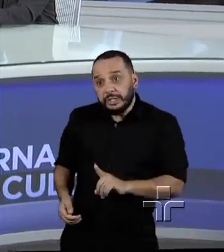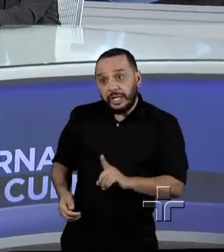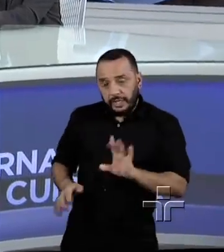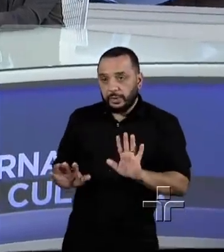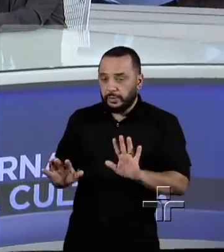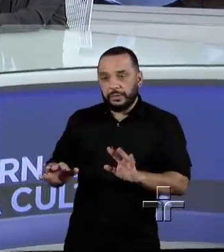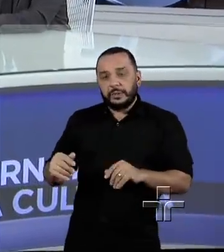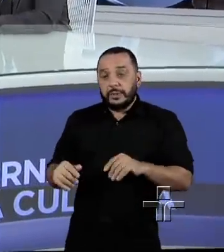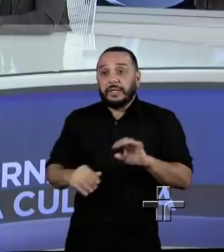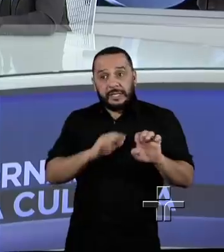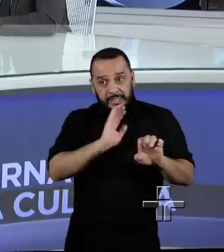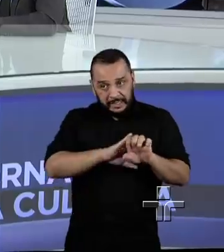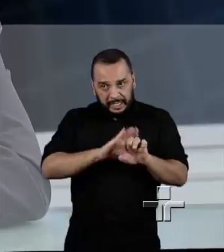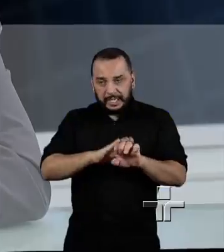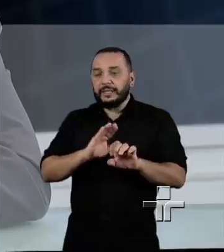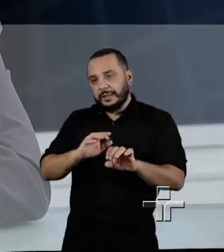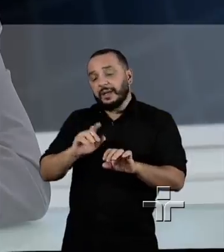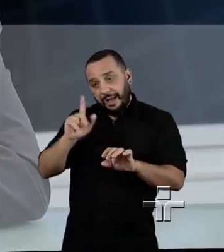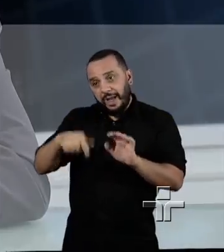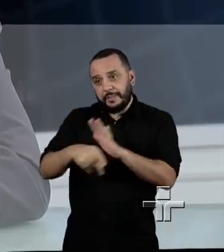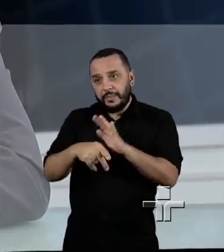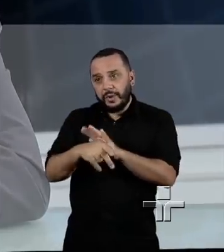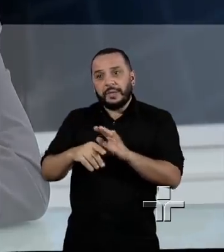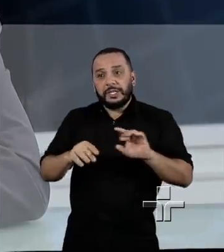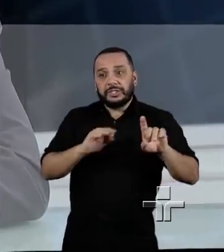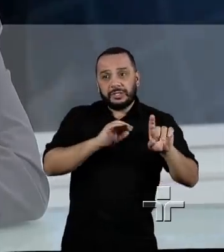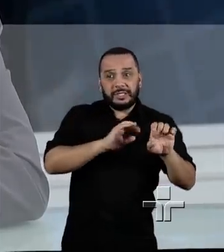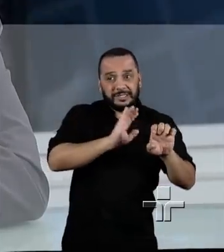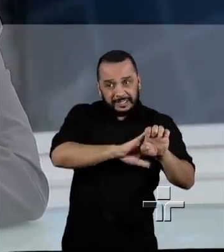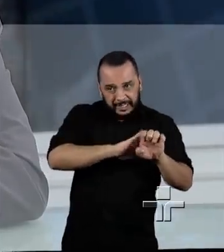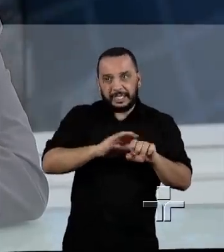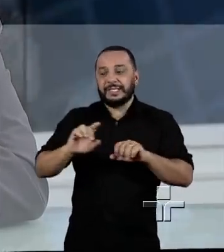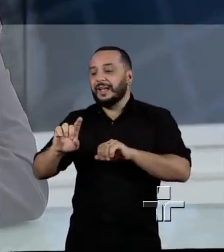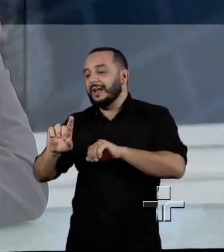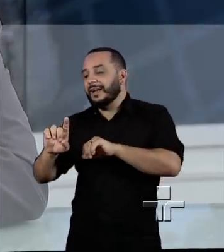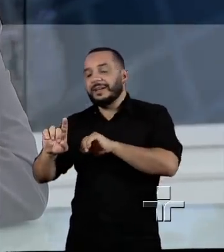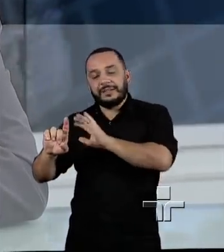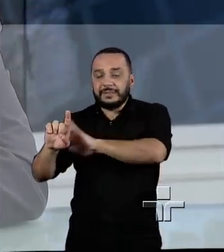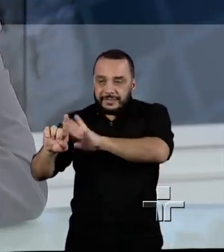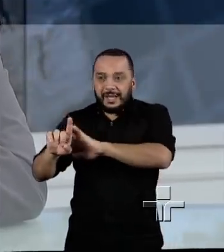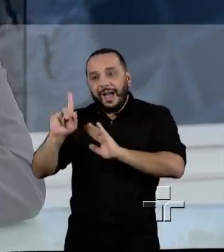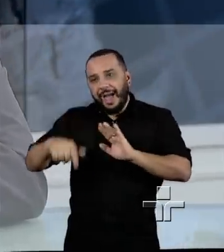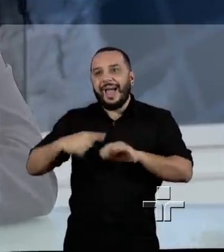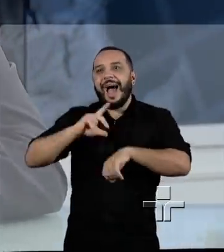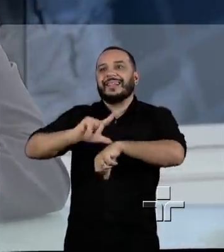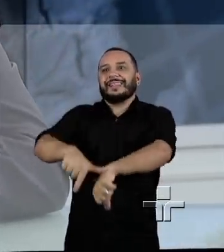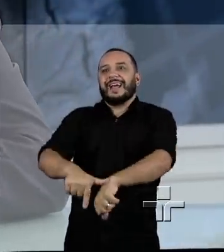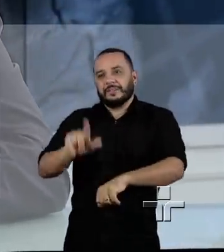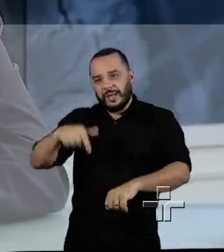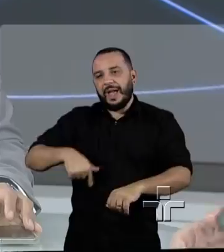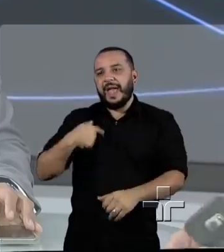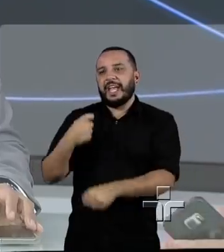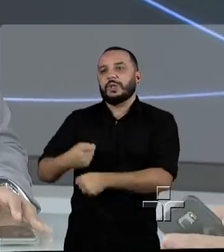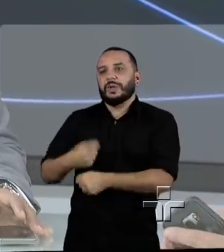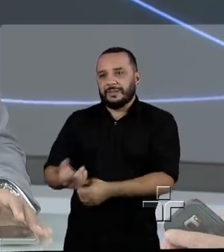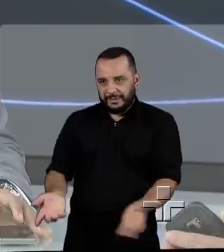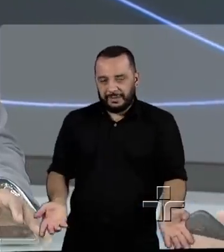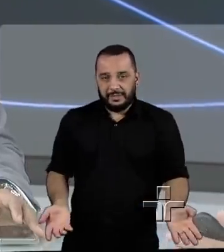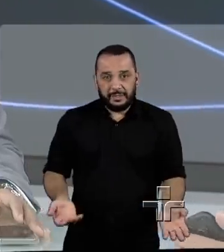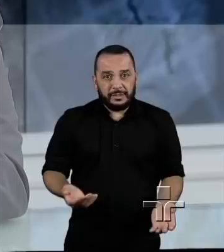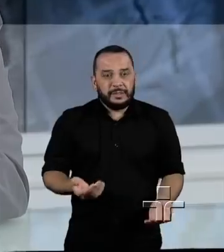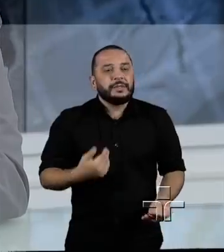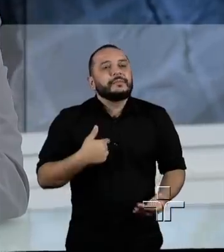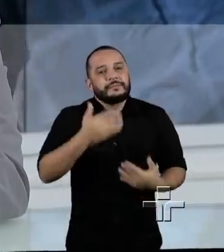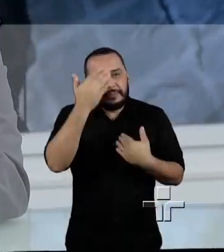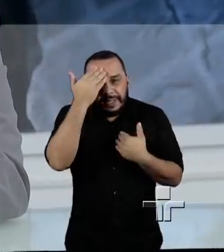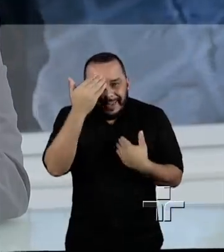esquerda, é do atraso, é de trás. Essa questão é de atraso, é de ignorância. Doutor Paulo Saldiva, muito obrigado